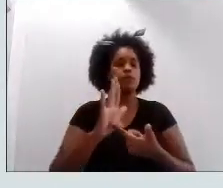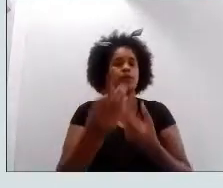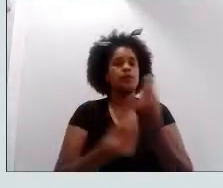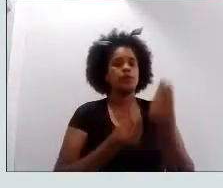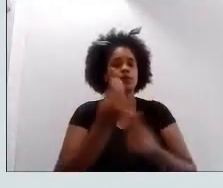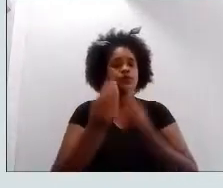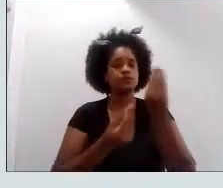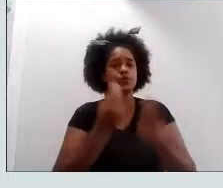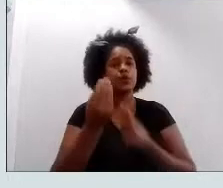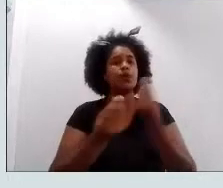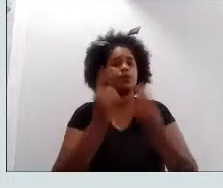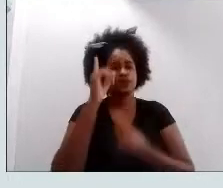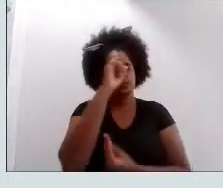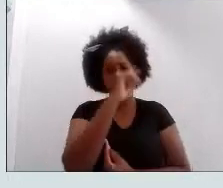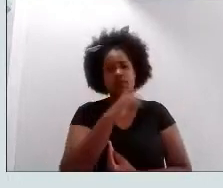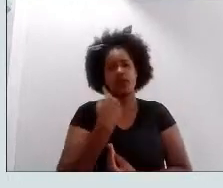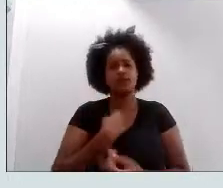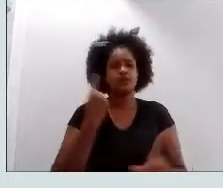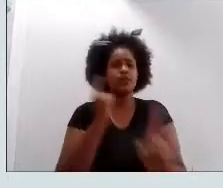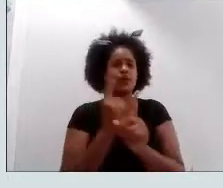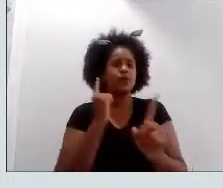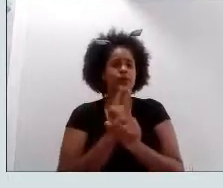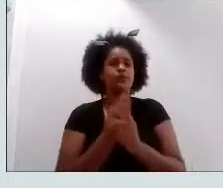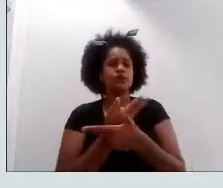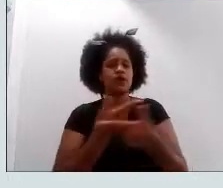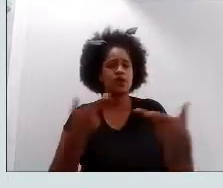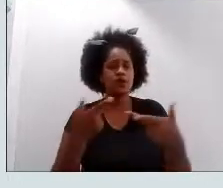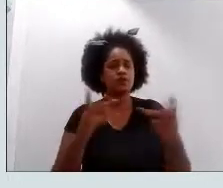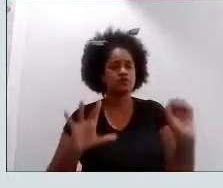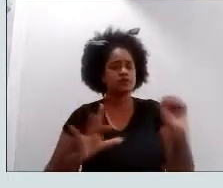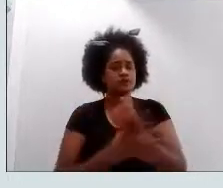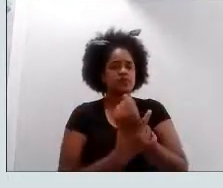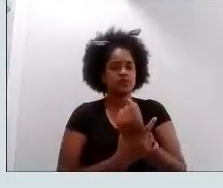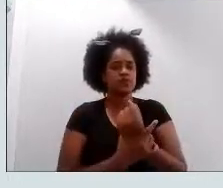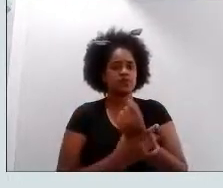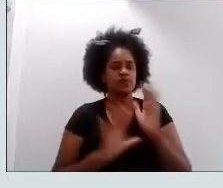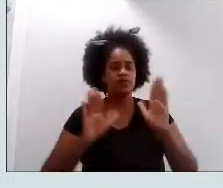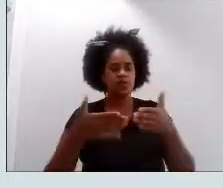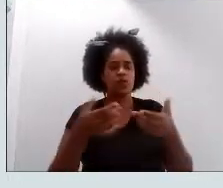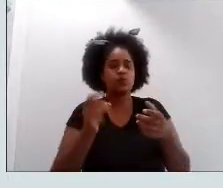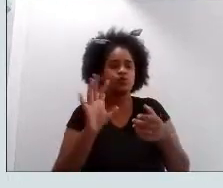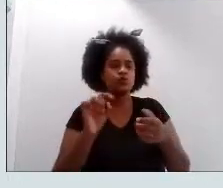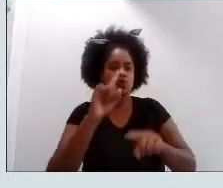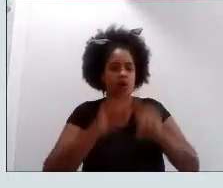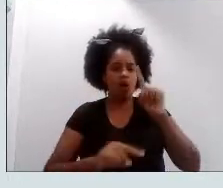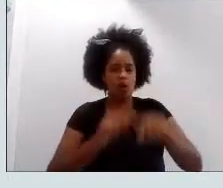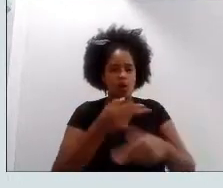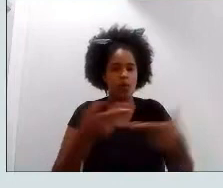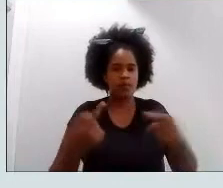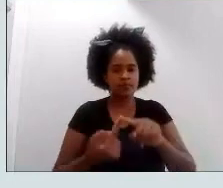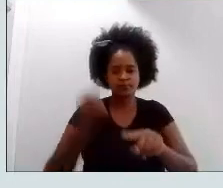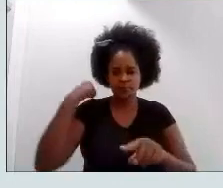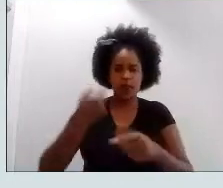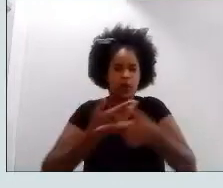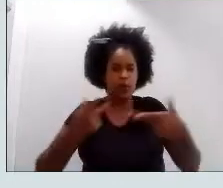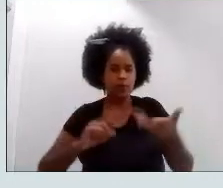da dificuldade da gente encontrar respostas seguras. Deixa eu pegar aqui o texto para ler exatamente como ele